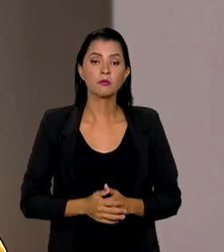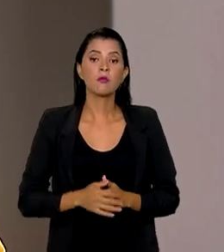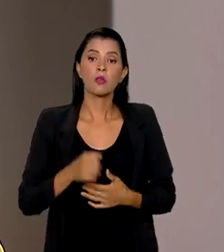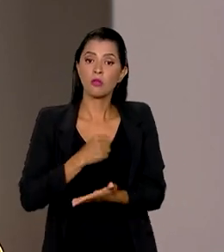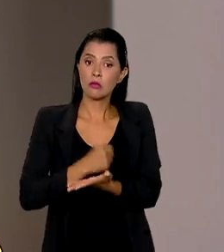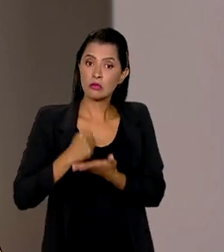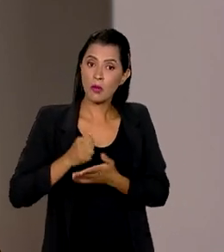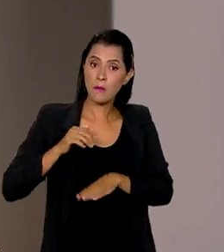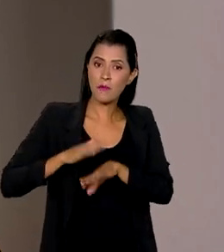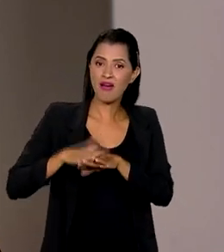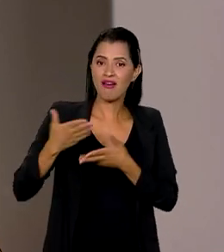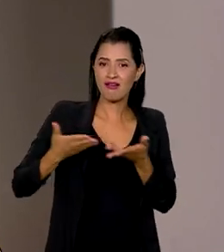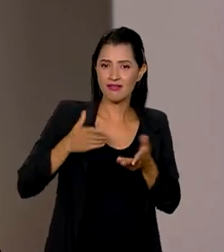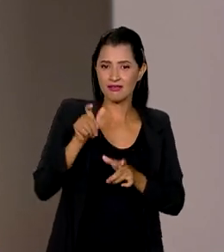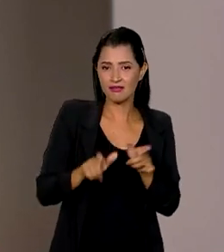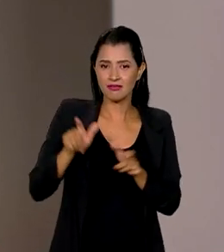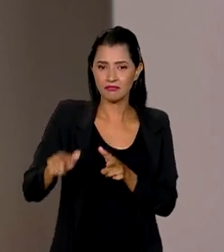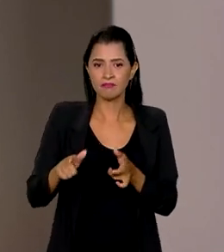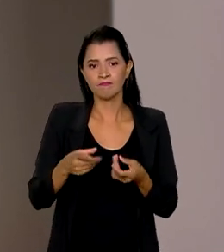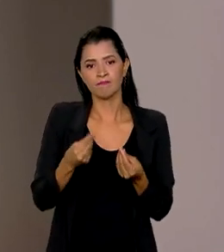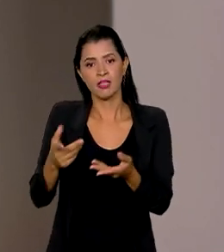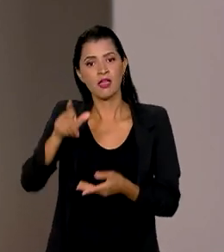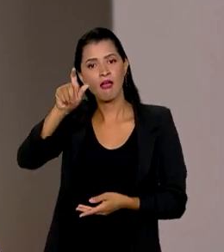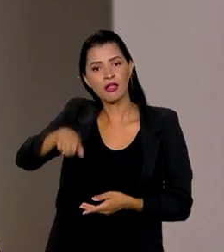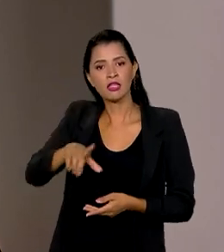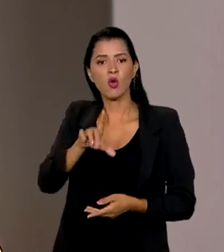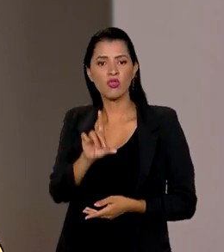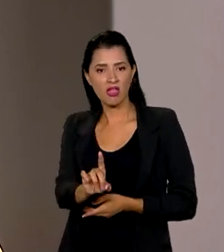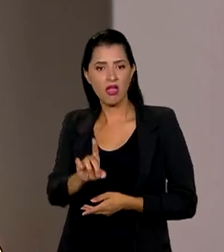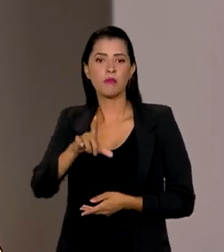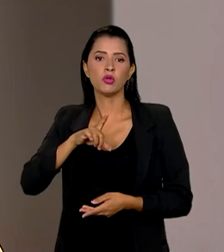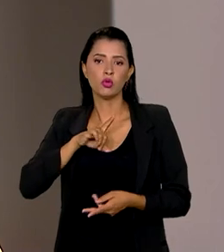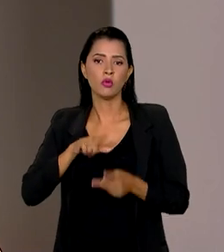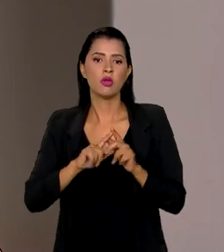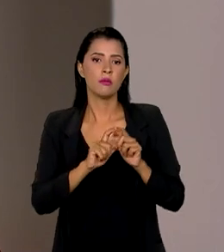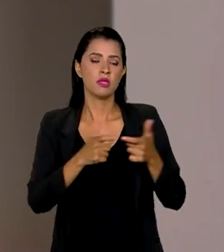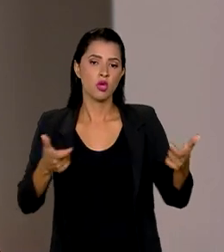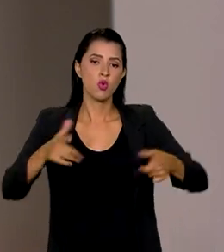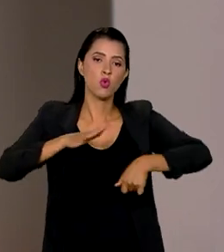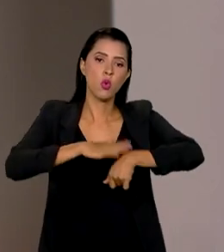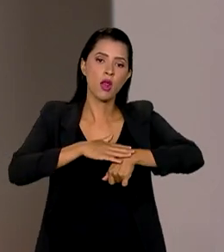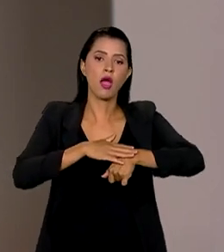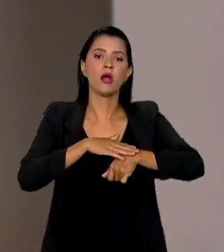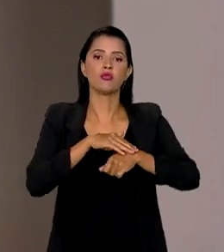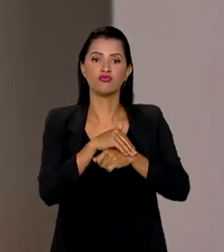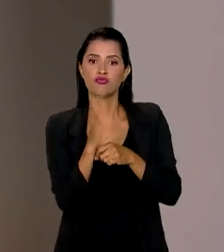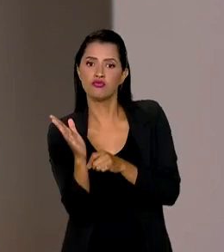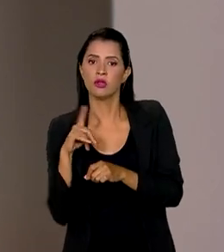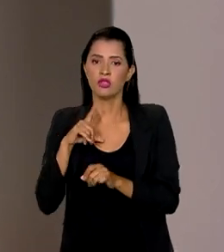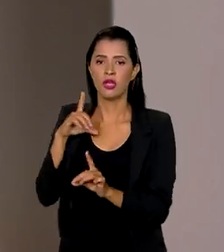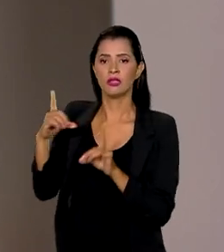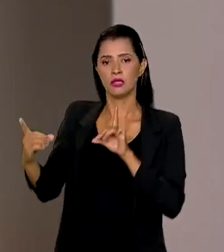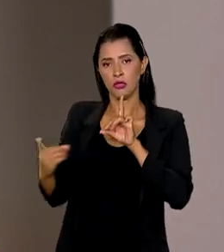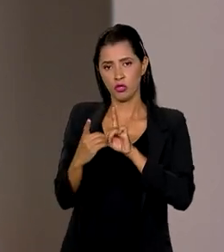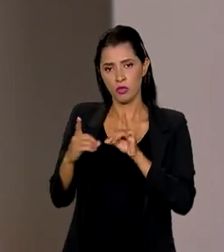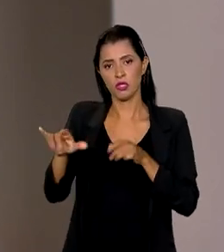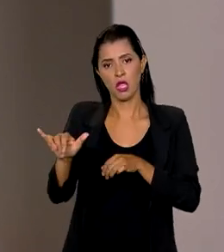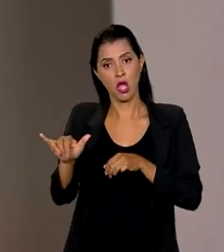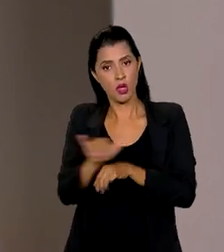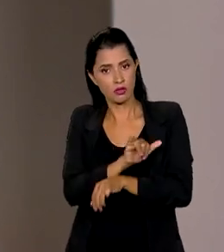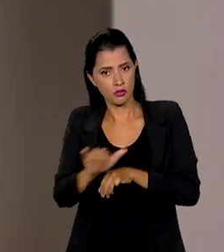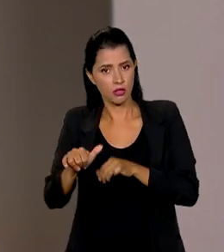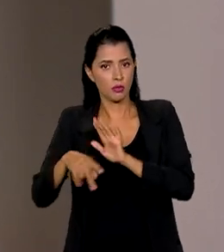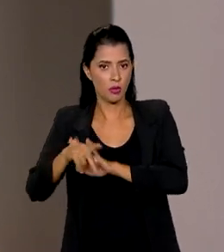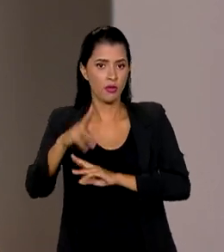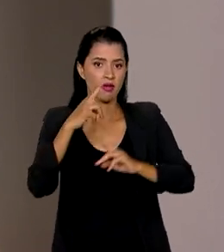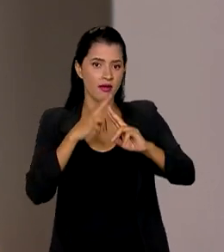contratação de mais servidores, entrega de cartões de débito e ampliação do horário de atendimento são algumas das medidas que a Caixa vem